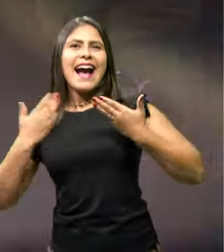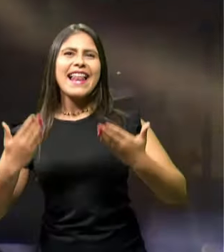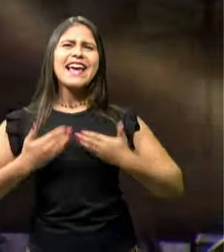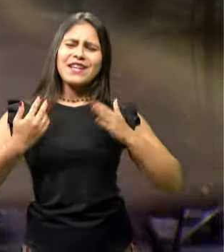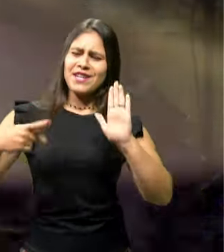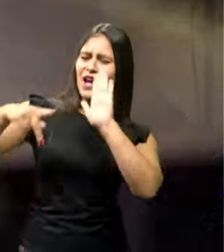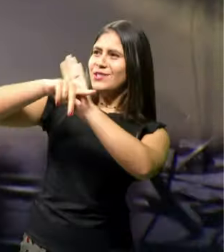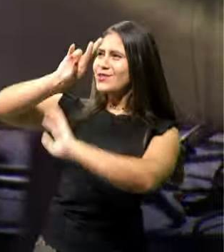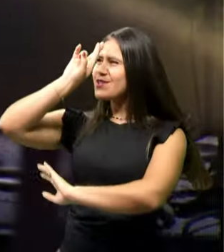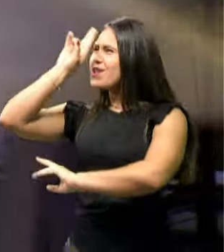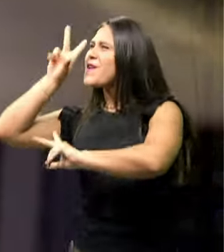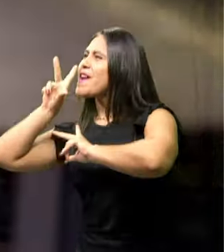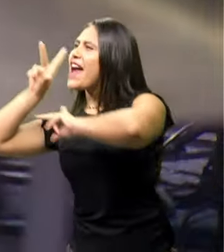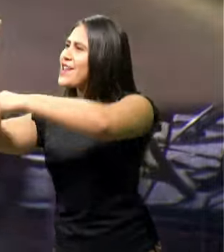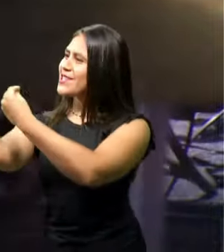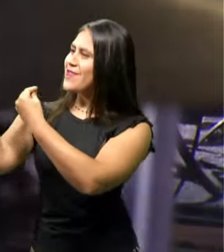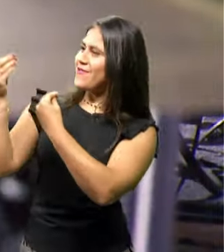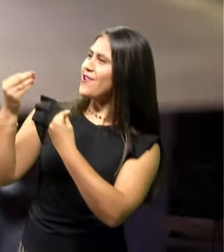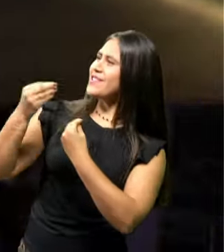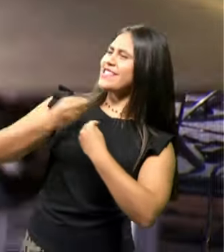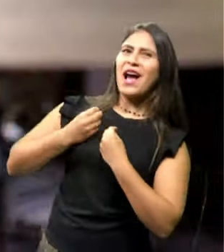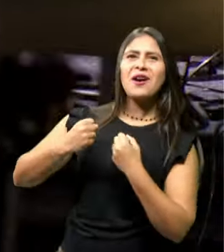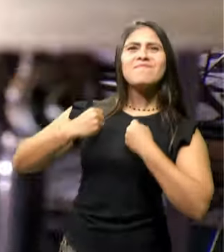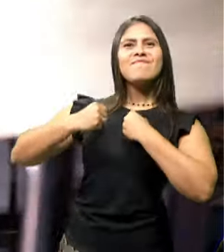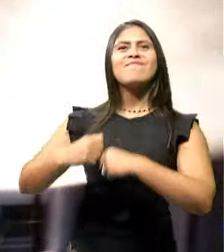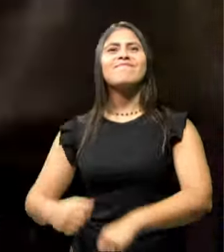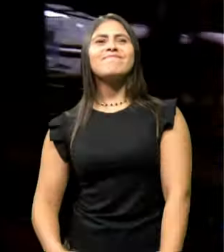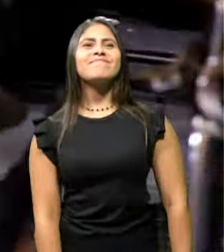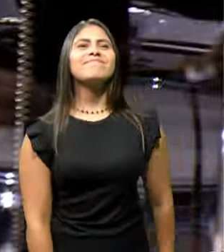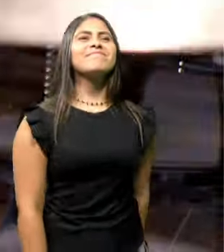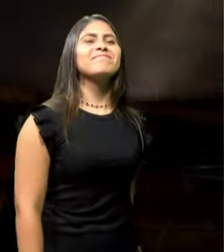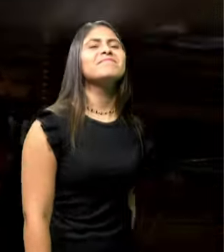A alegria do Senhor é a nossa força.